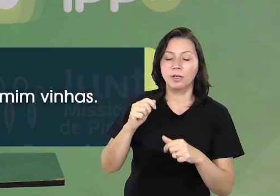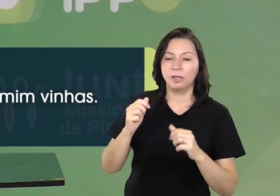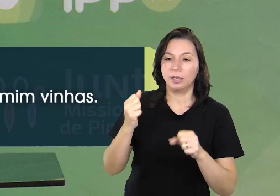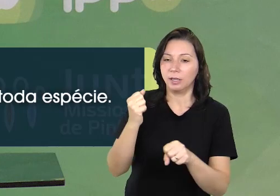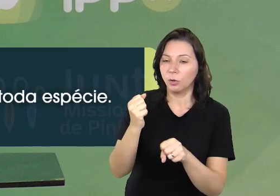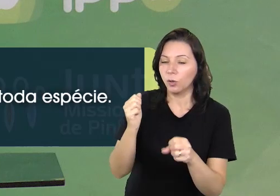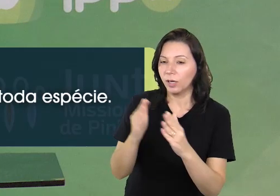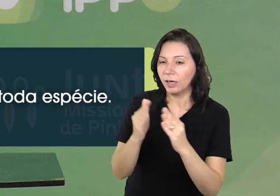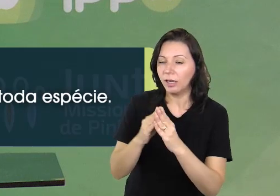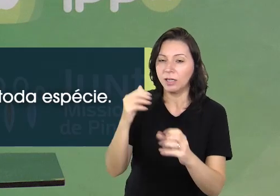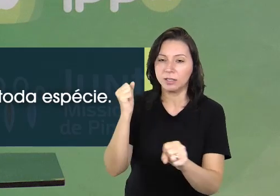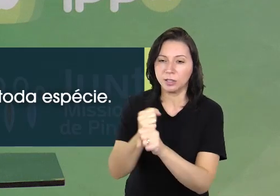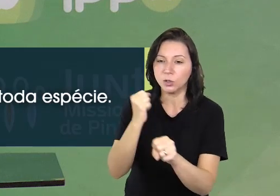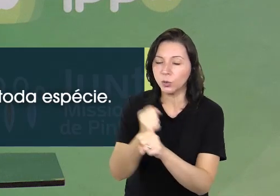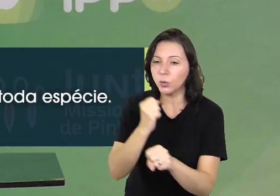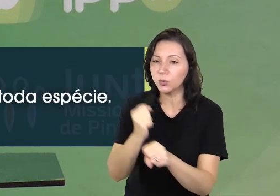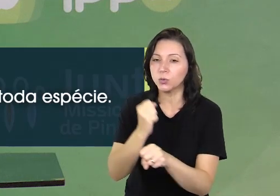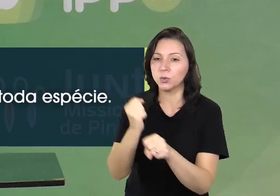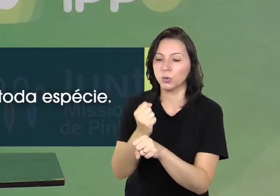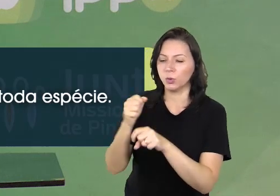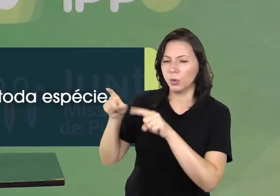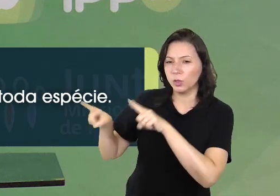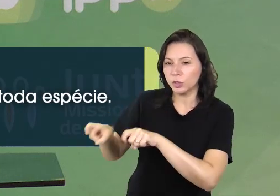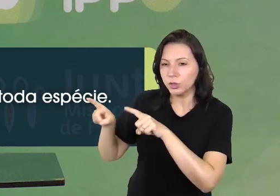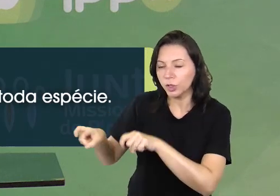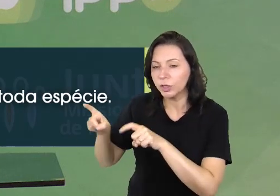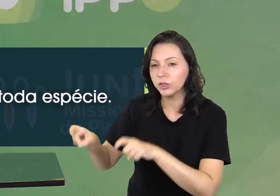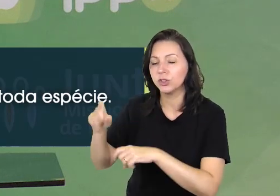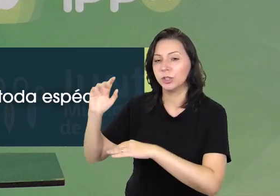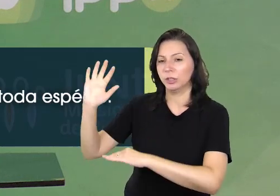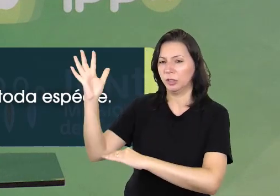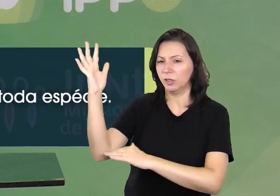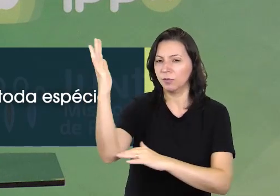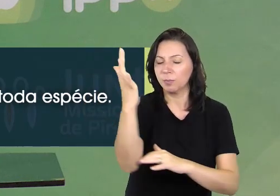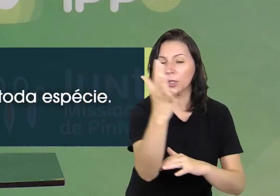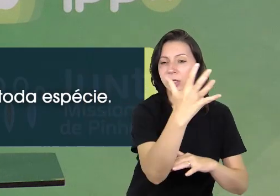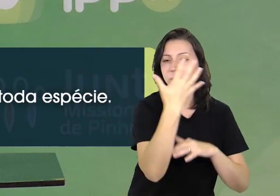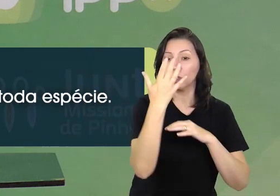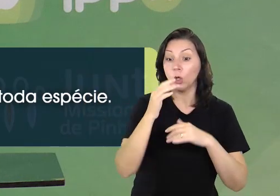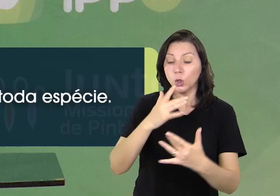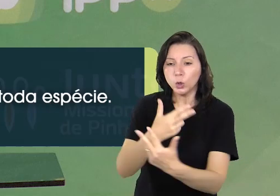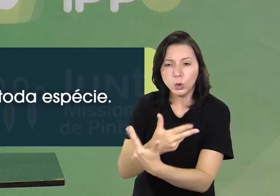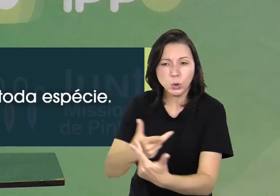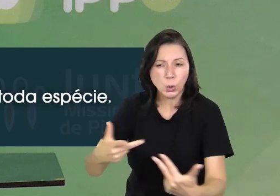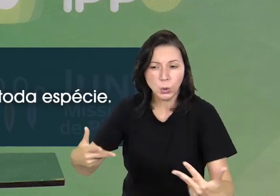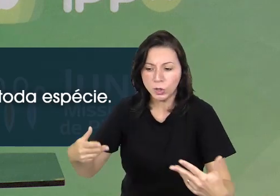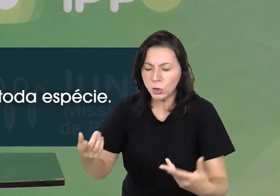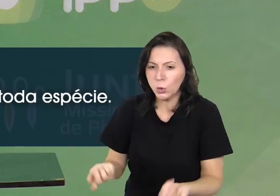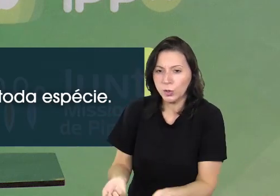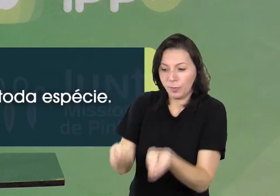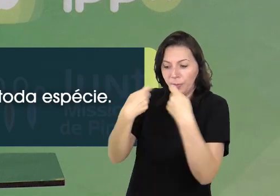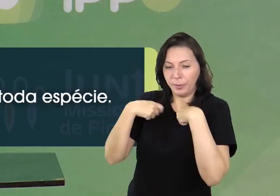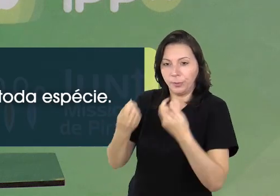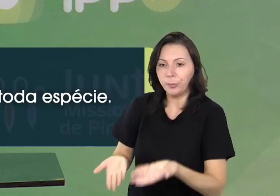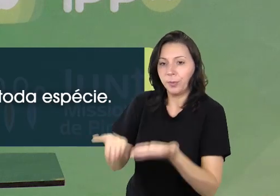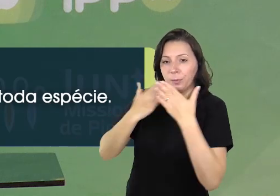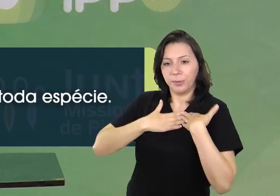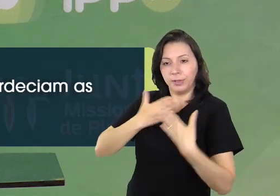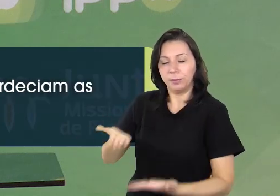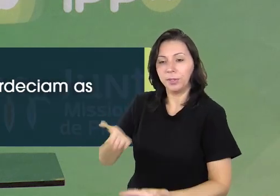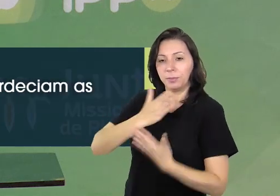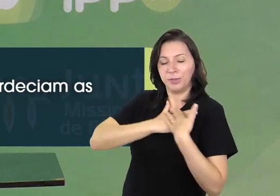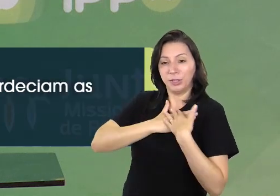vinhas vi Jardins e Pomares para mim e nesses plantei árvores frutíferas de toda